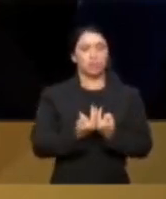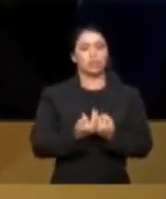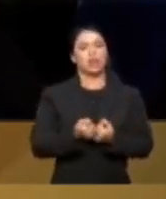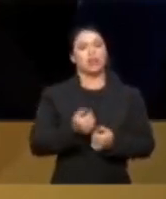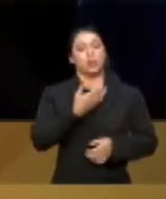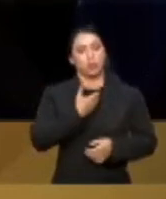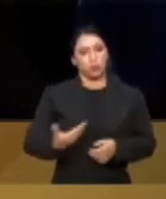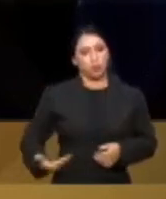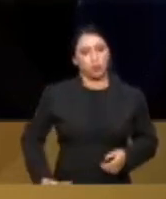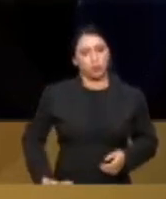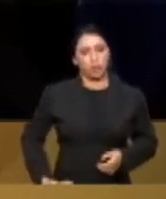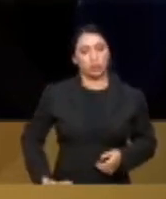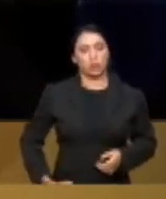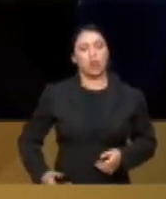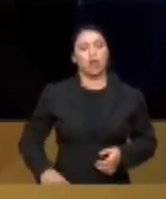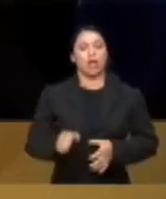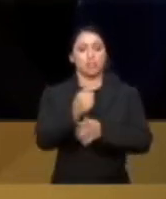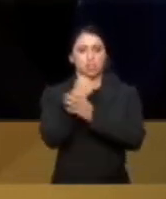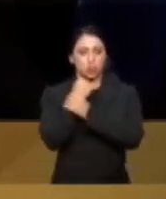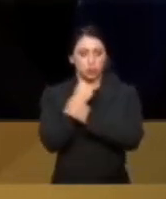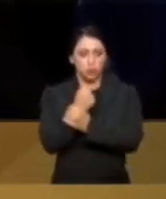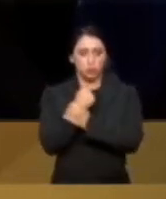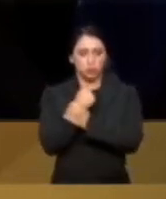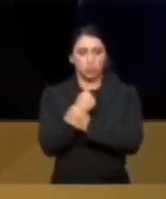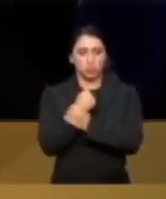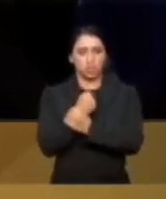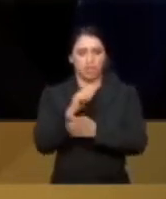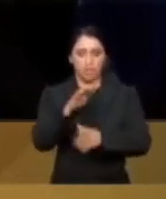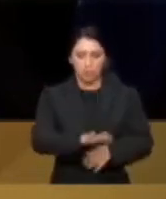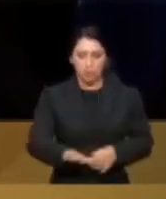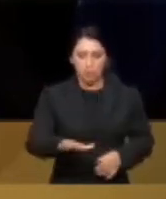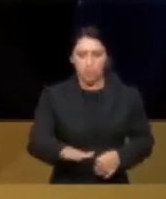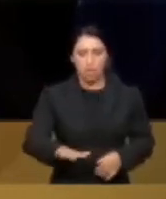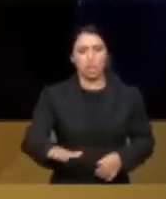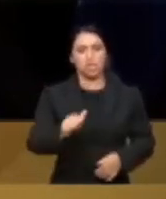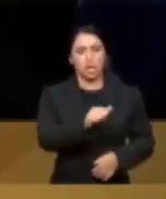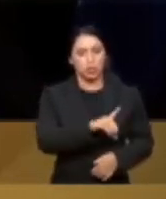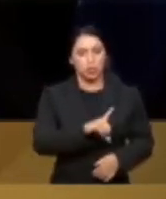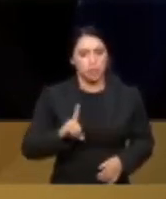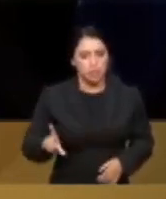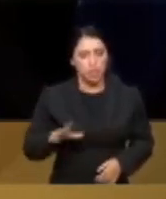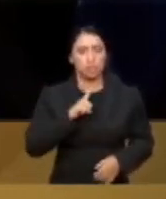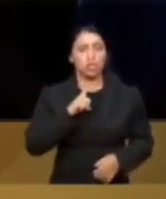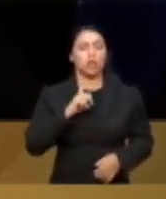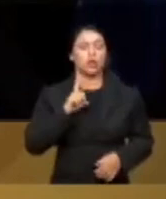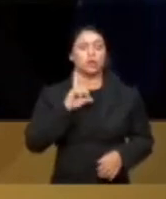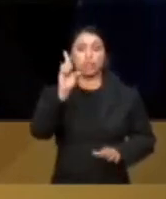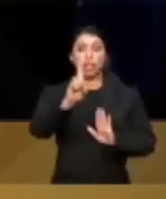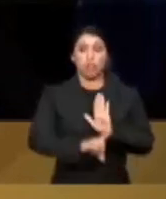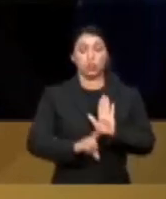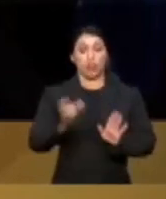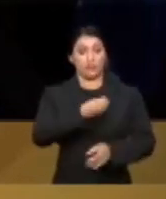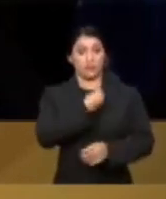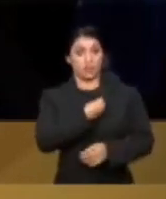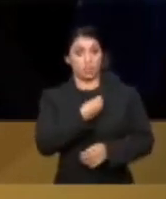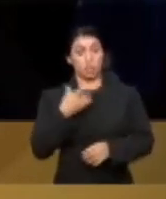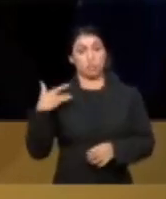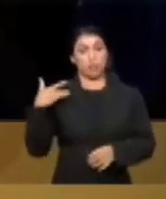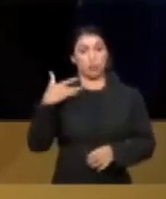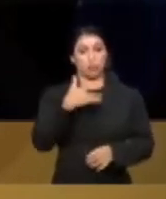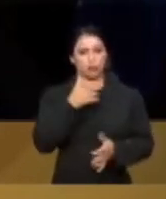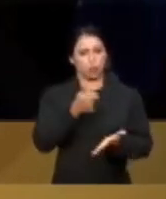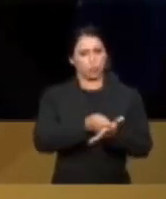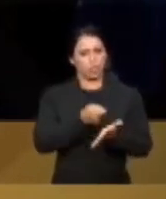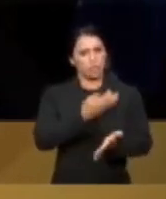assegurarem à criança e ao adolescente com absoluta prioridade o direito à vida e à saúde e o dever